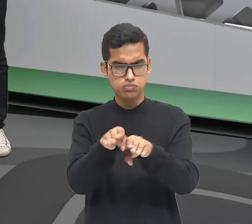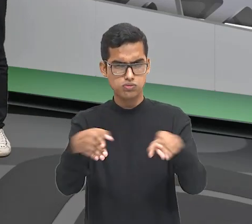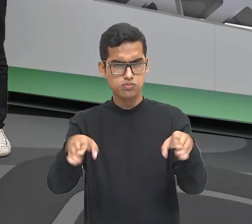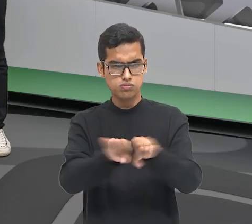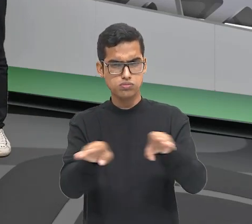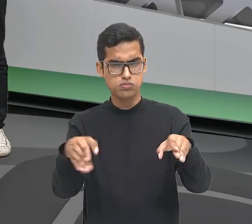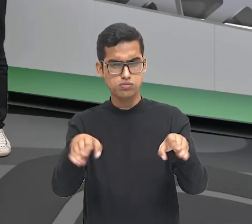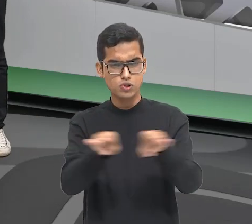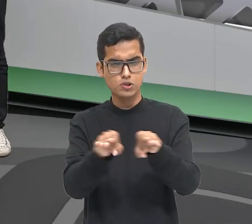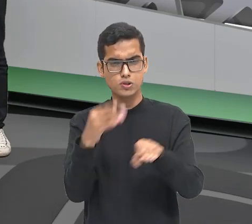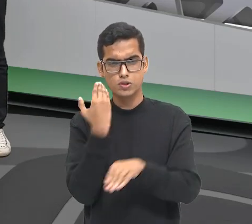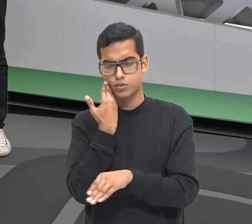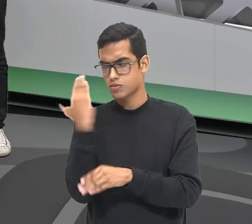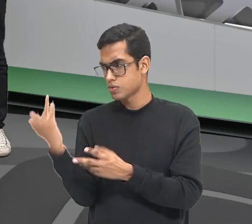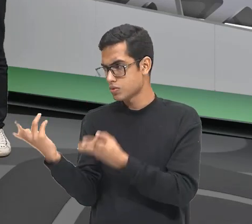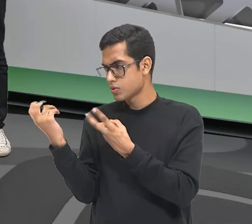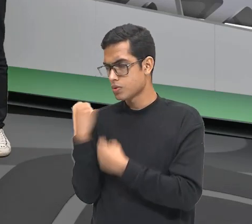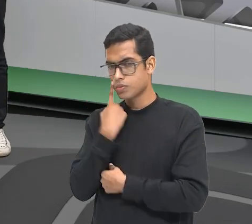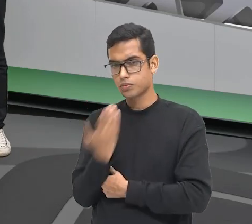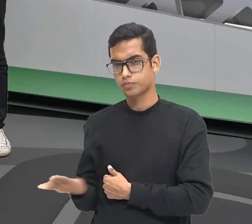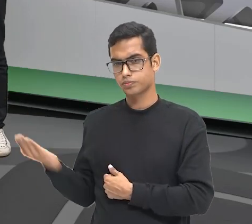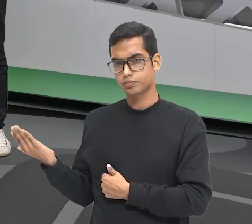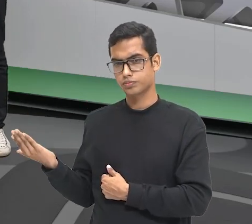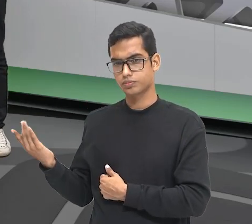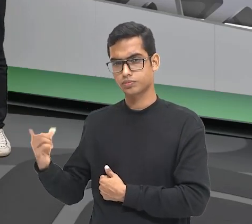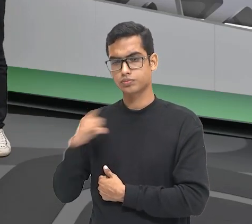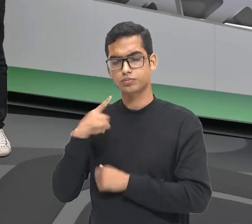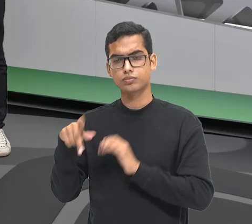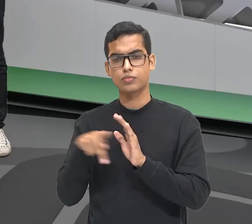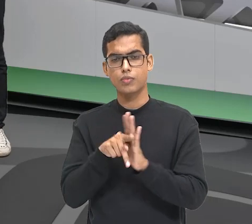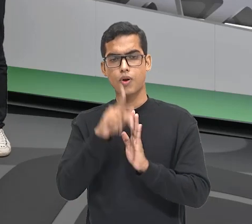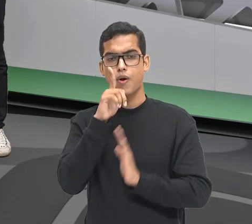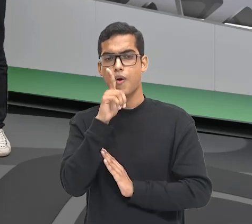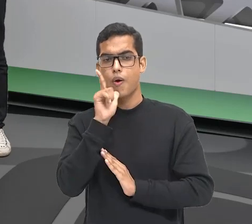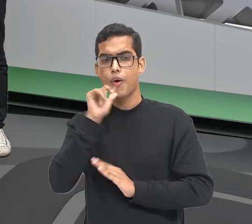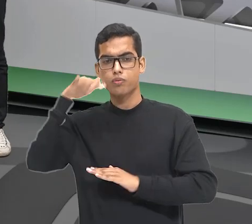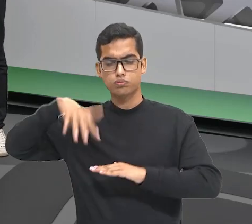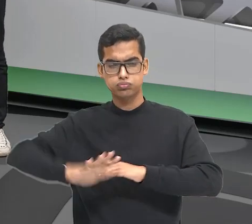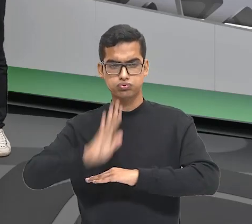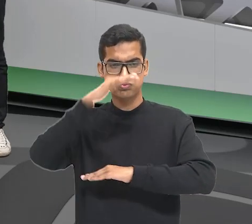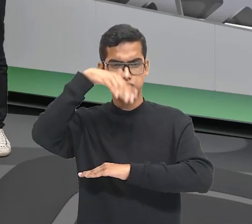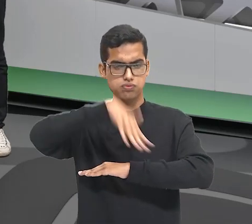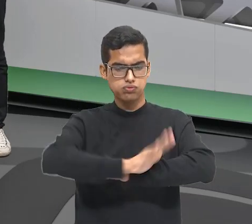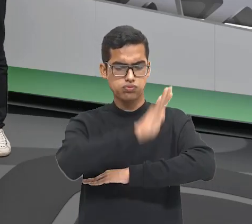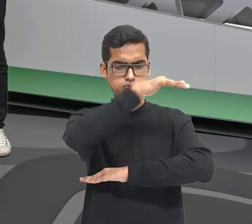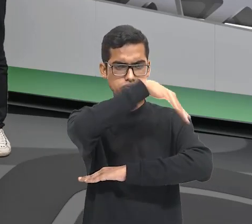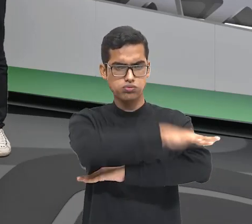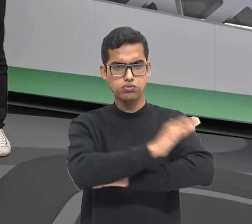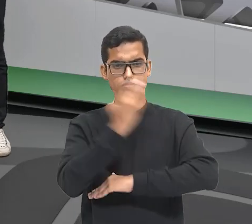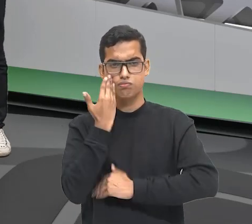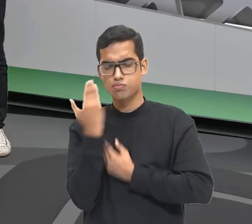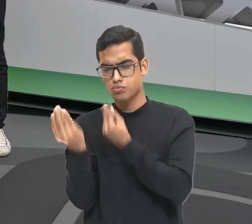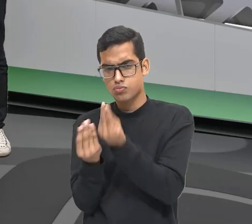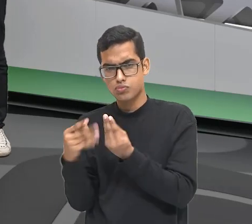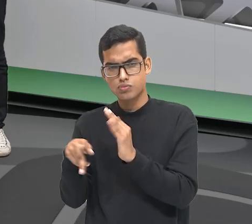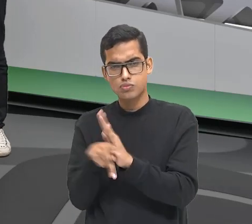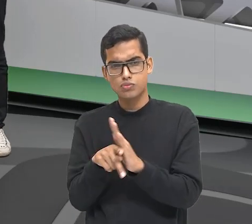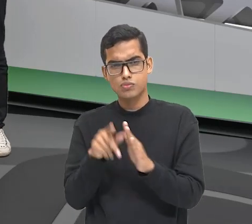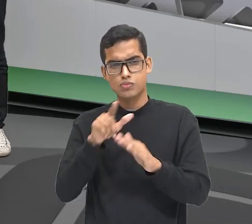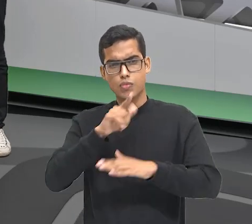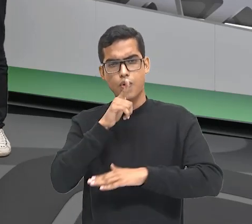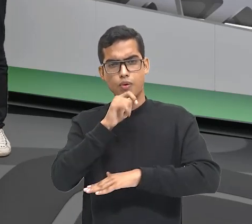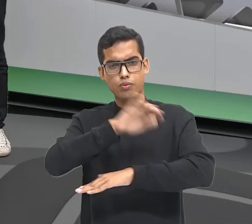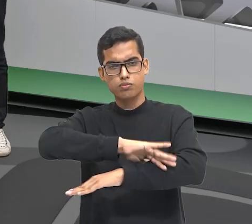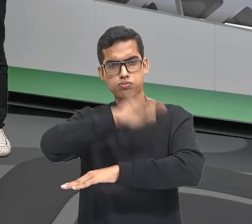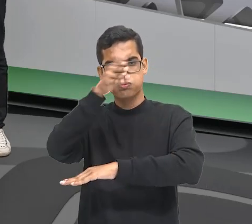observa aqui em cima, nós temos aqui o oceano, nós temos a água. Então, por causa desse movimento, olha a formação de onda que nós temos ali,